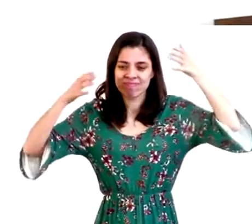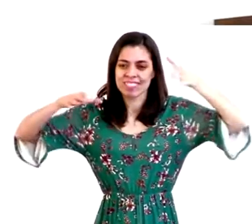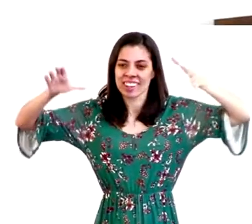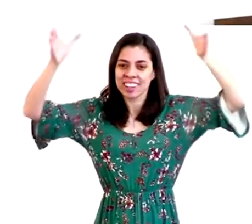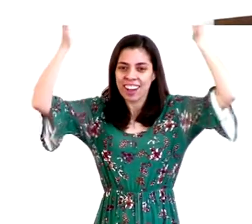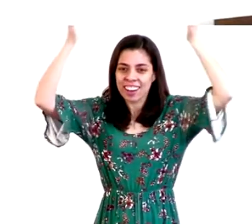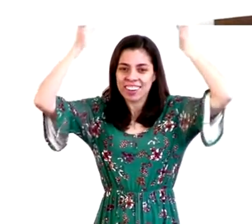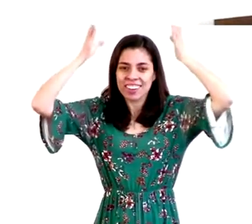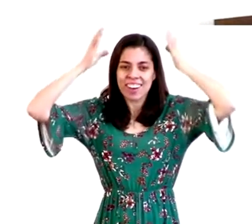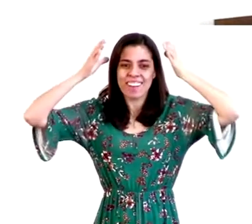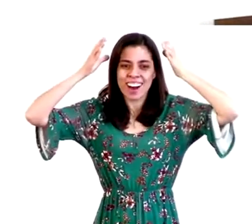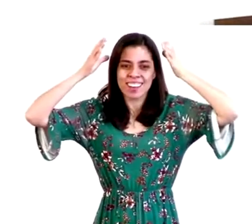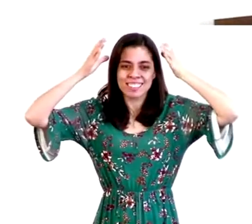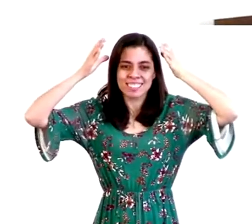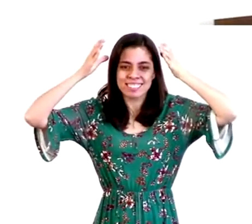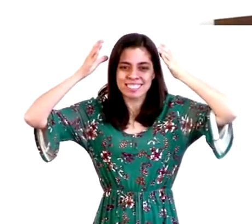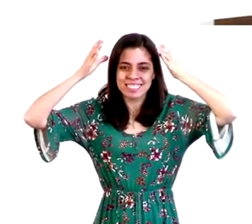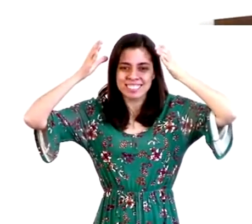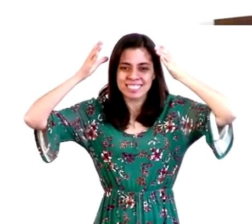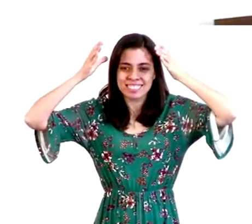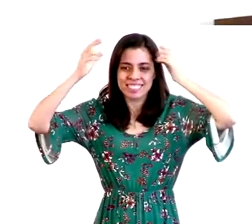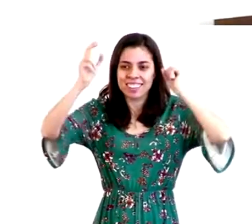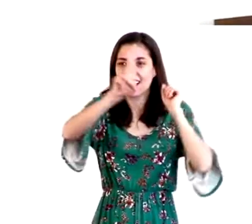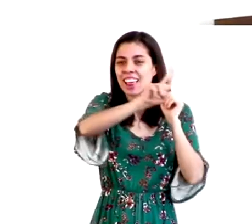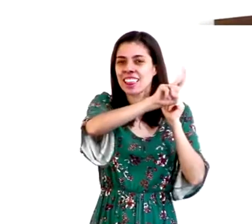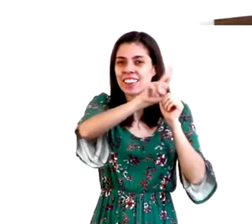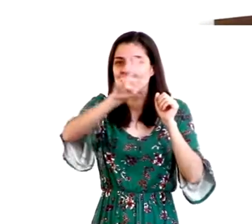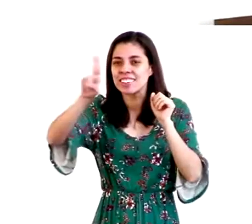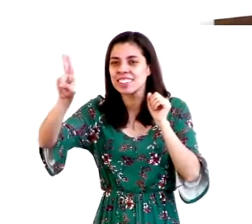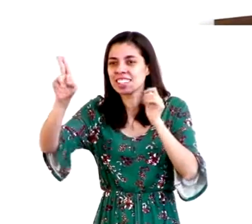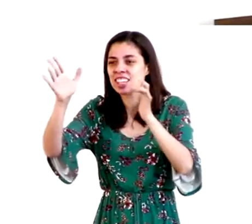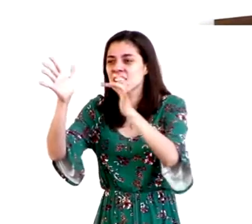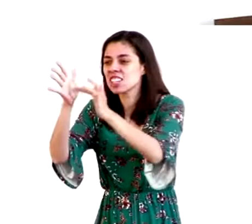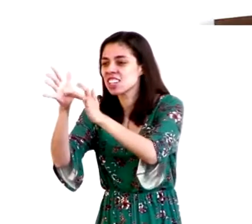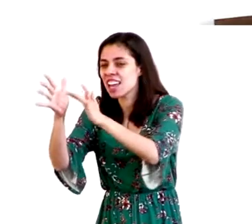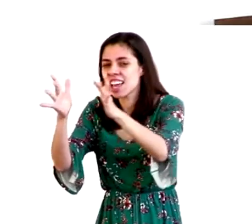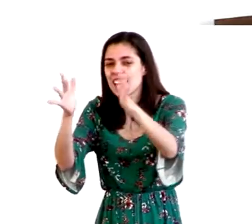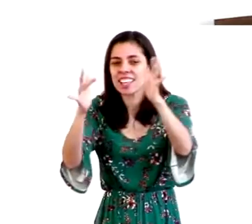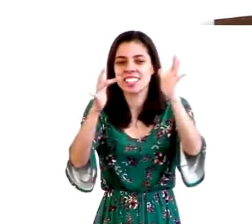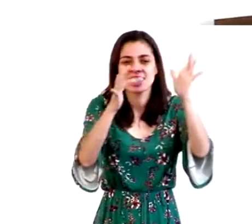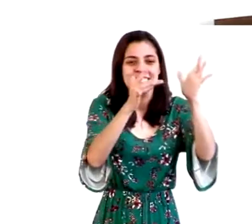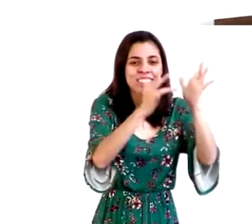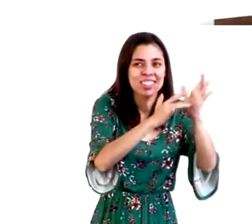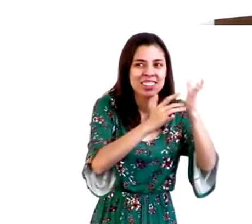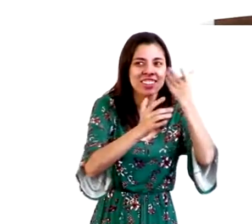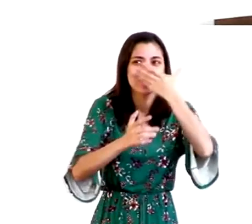inscrito: Jesus é Rei.